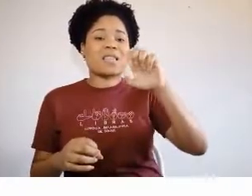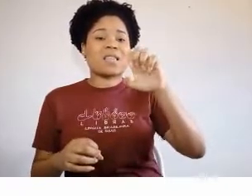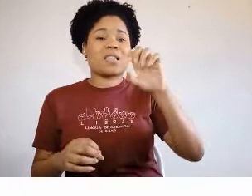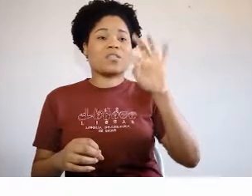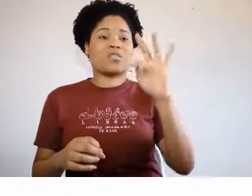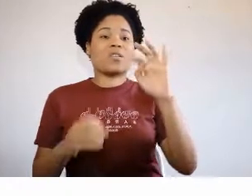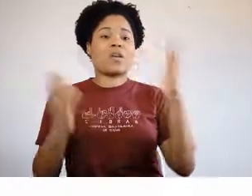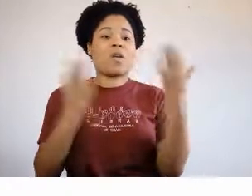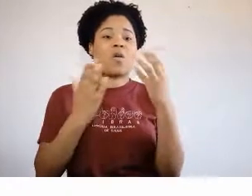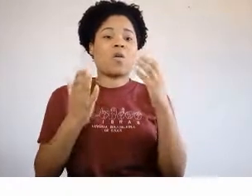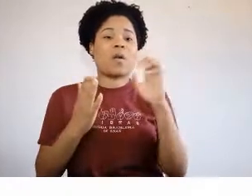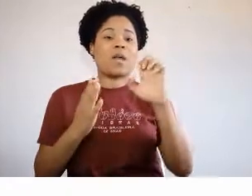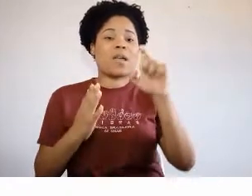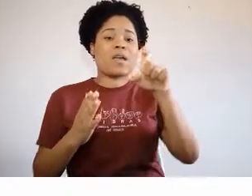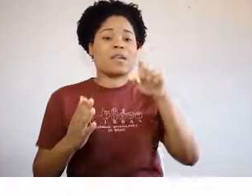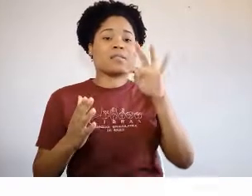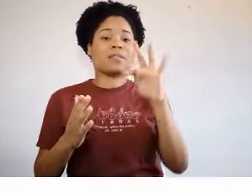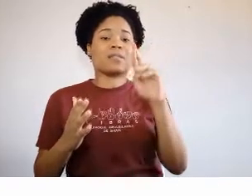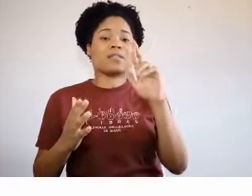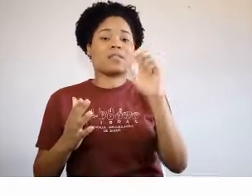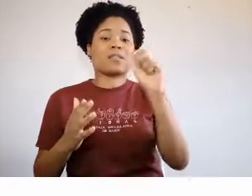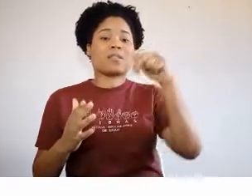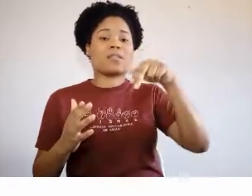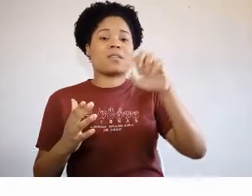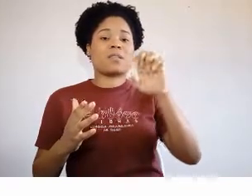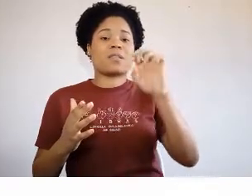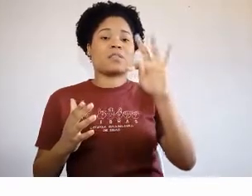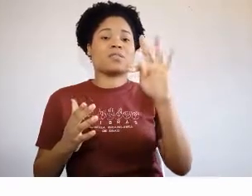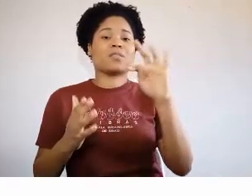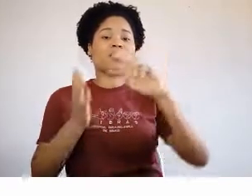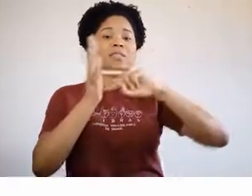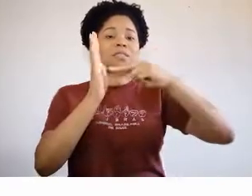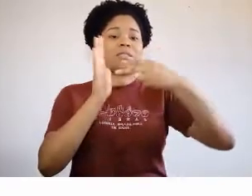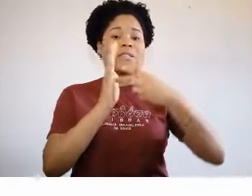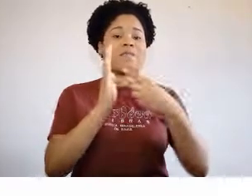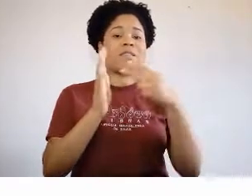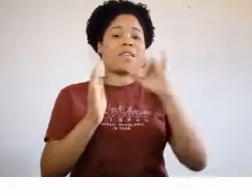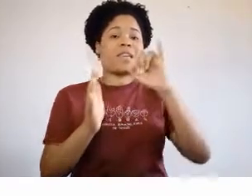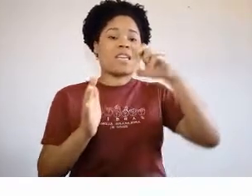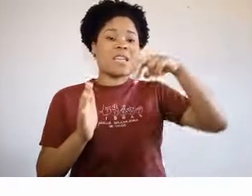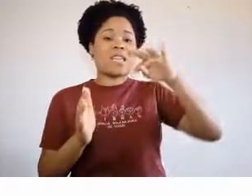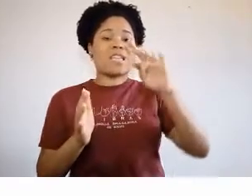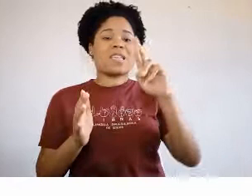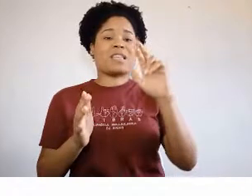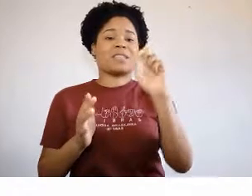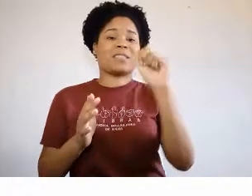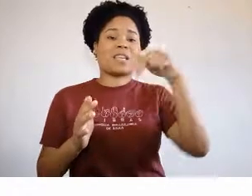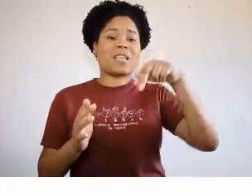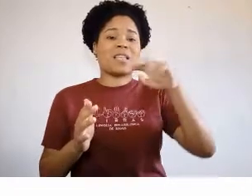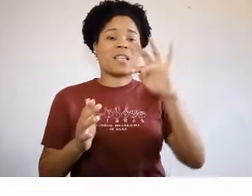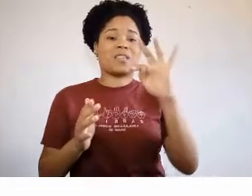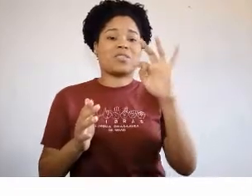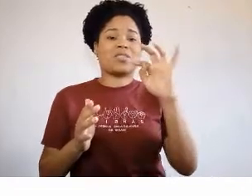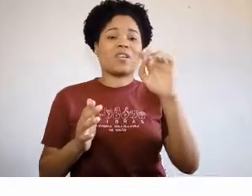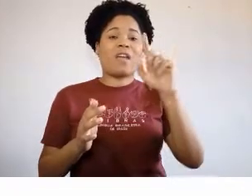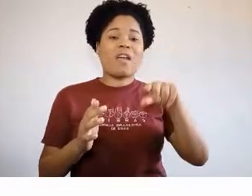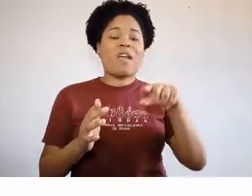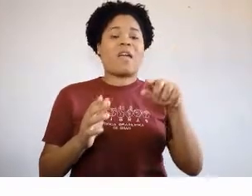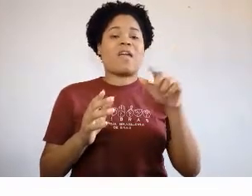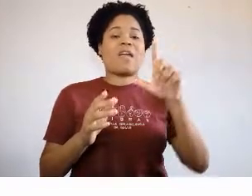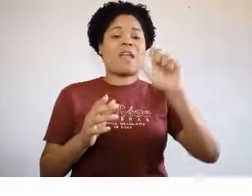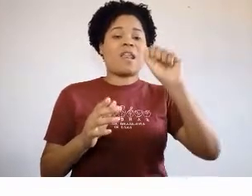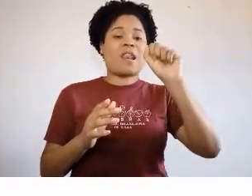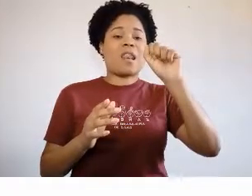intranet. Extranet. O que é uma extranet? Extranet é uma intranet, ou seja, uma rede